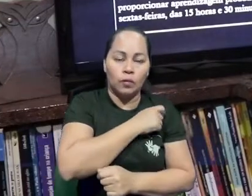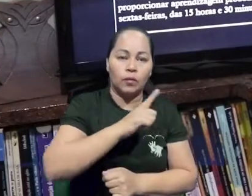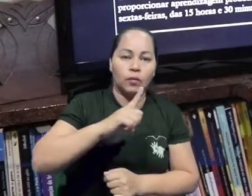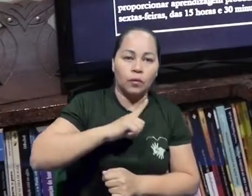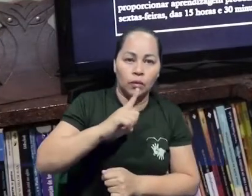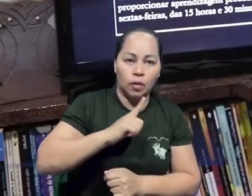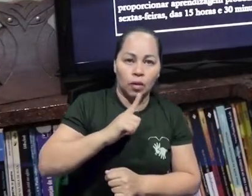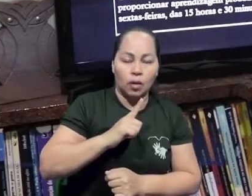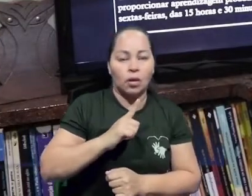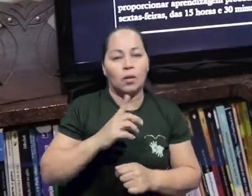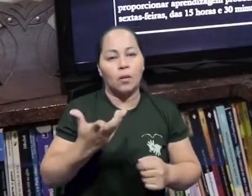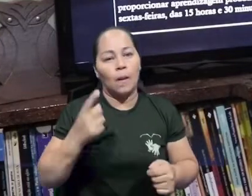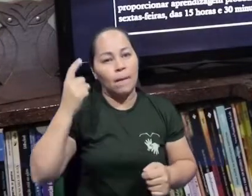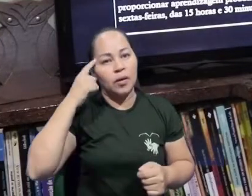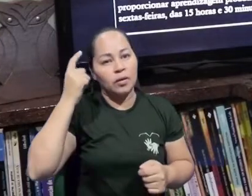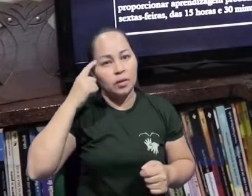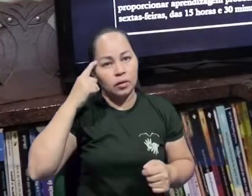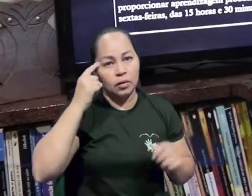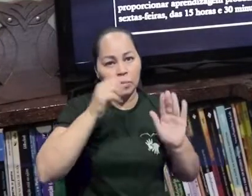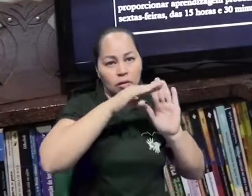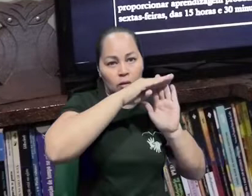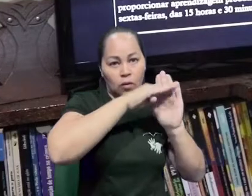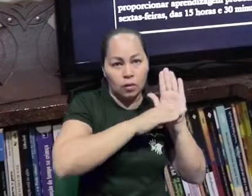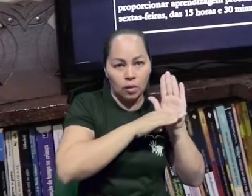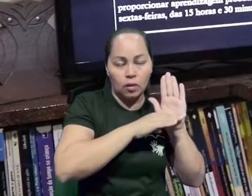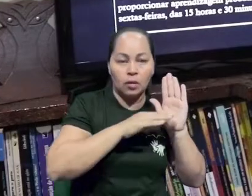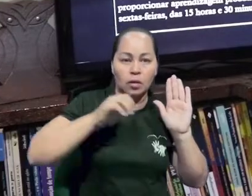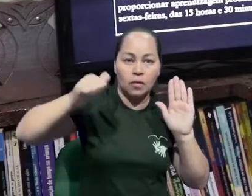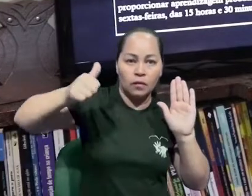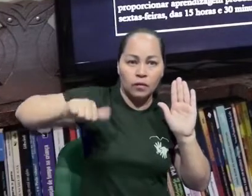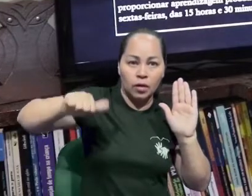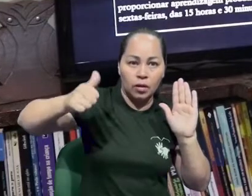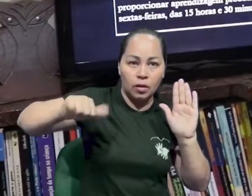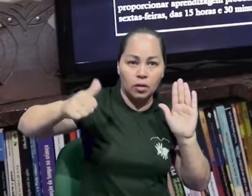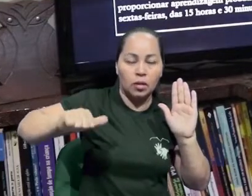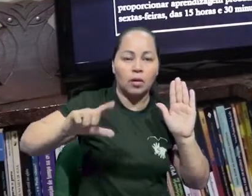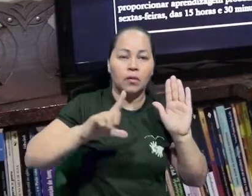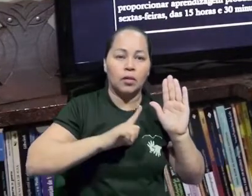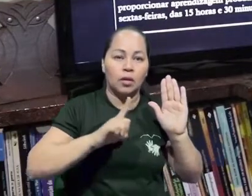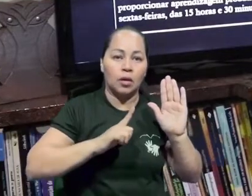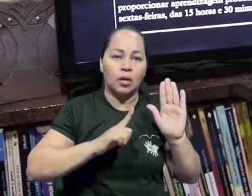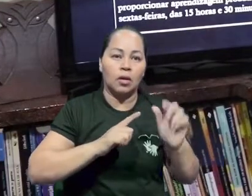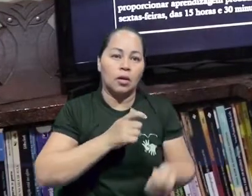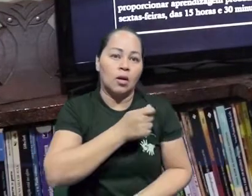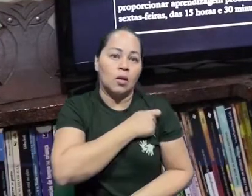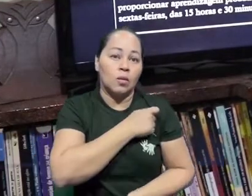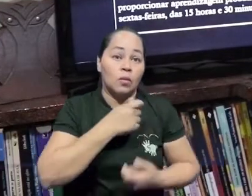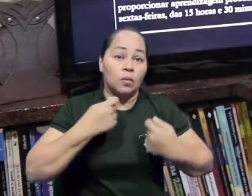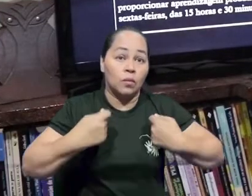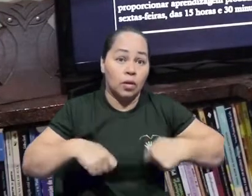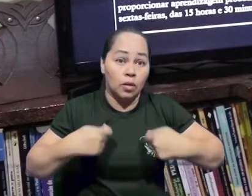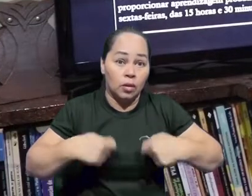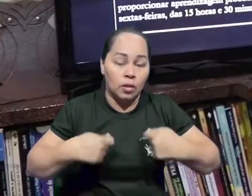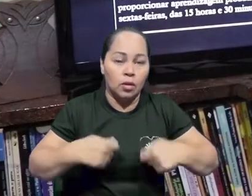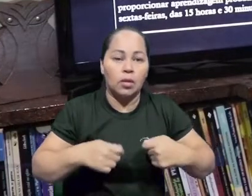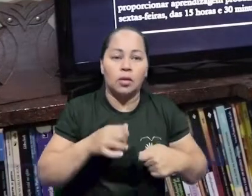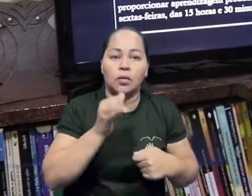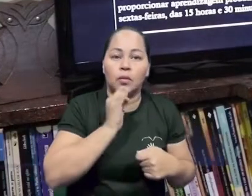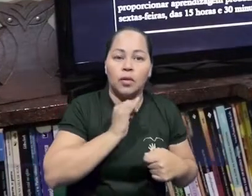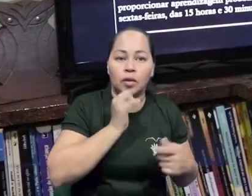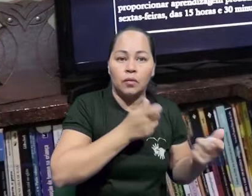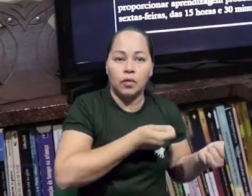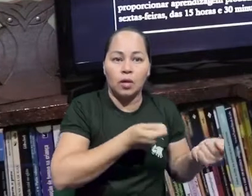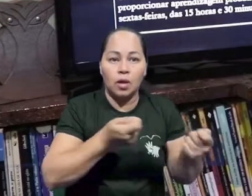possui com base no roteiro de avaliação inicial. Deverão constar as habilidades que o aluno precisa desenvolver, caso